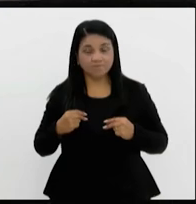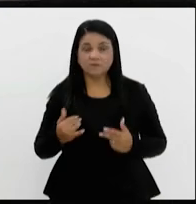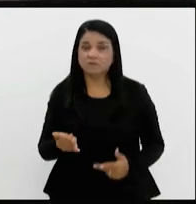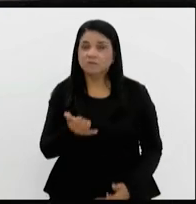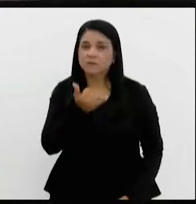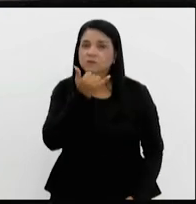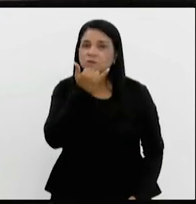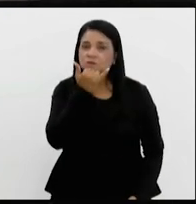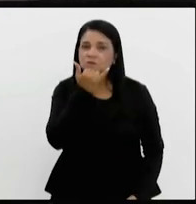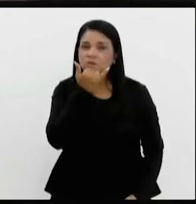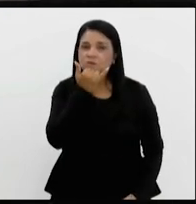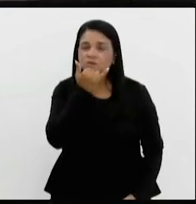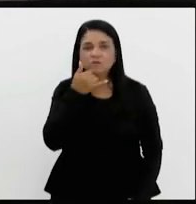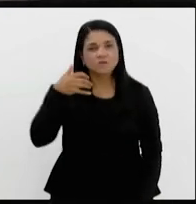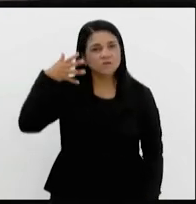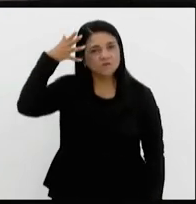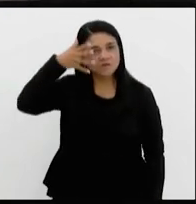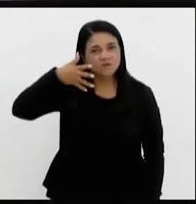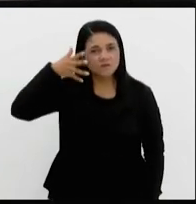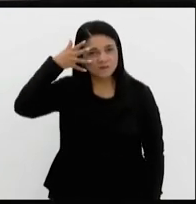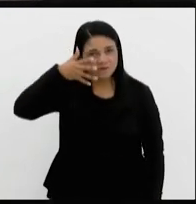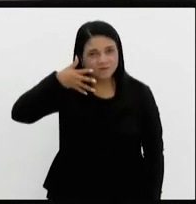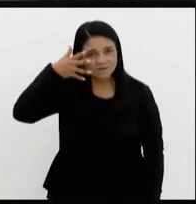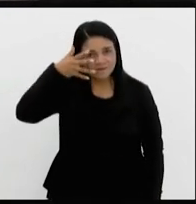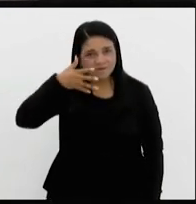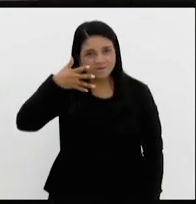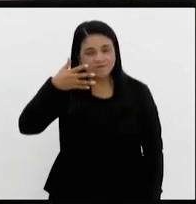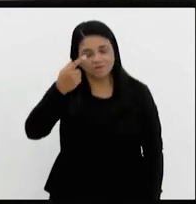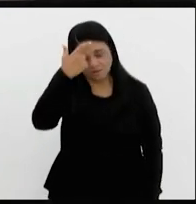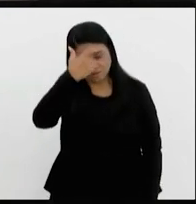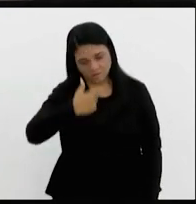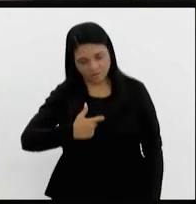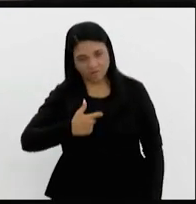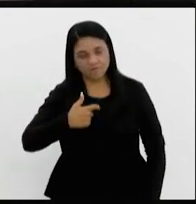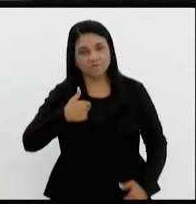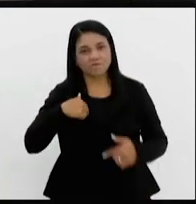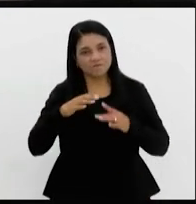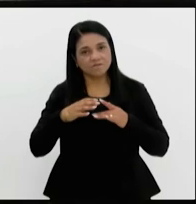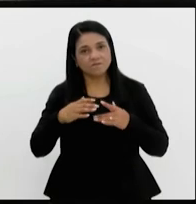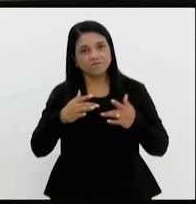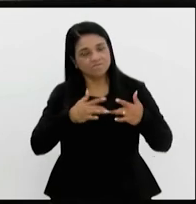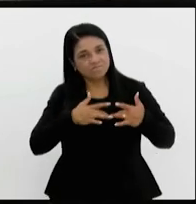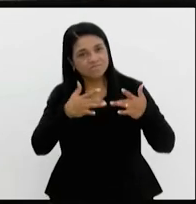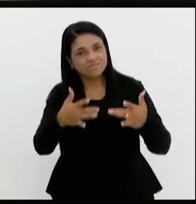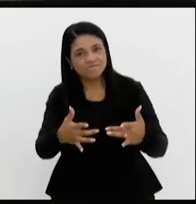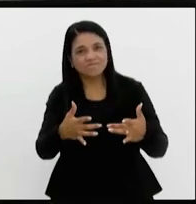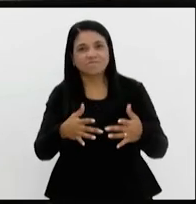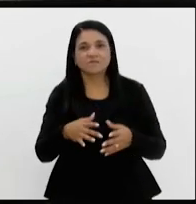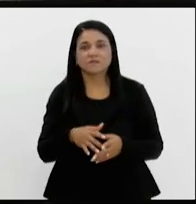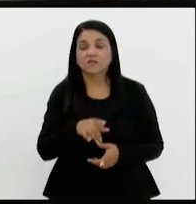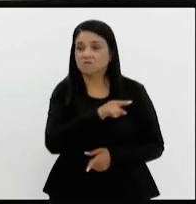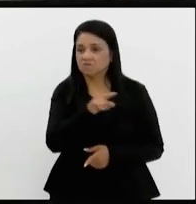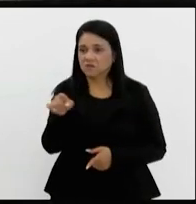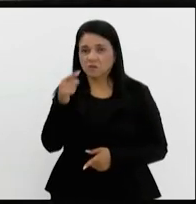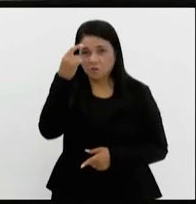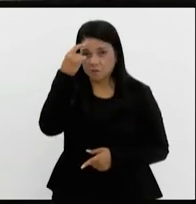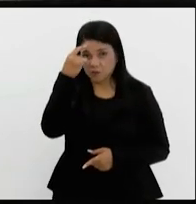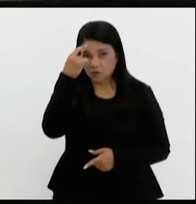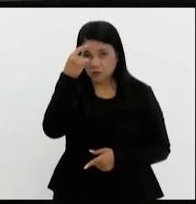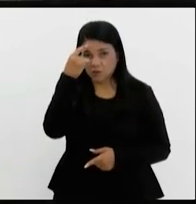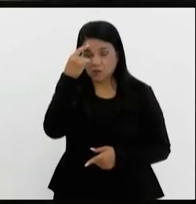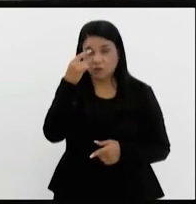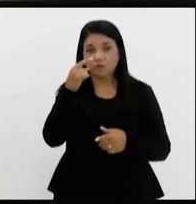Perdoai esse sermão da montanha a vosso colega dedicado. Quem pensou aqui em algum tribunal